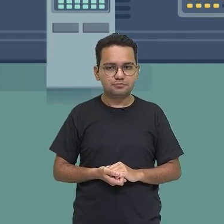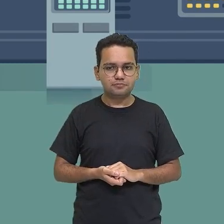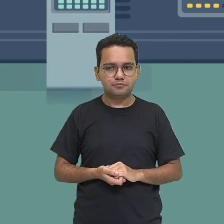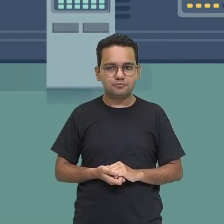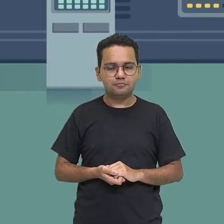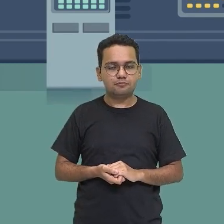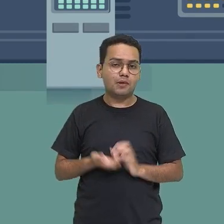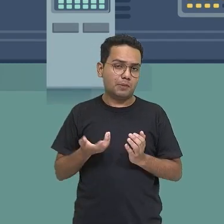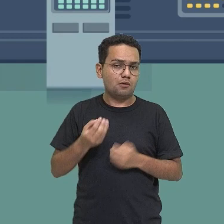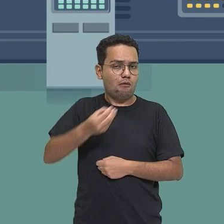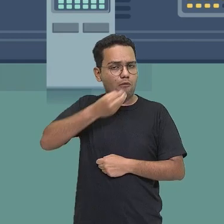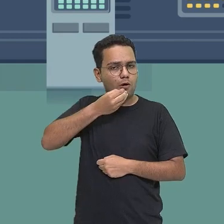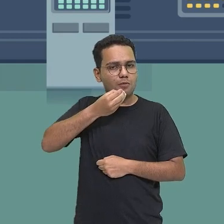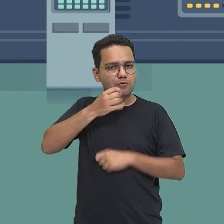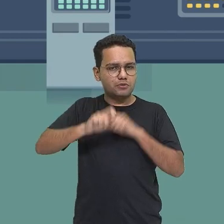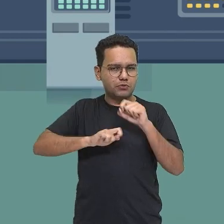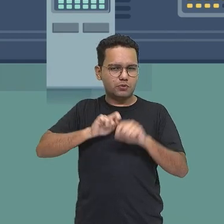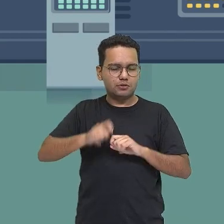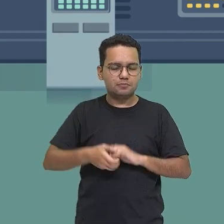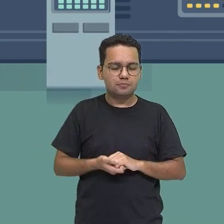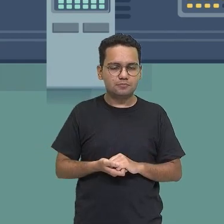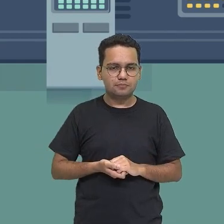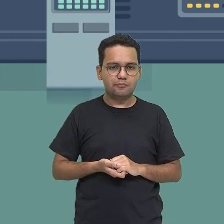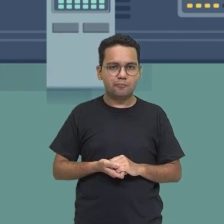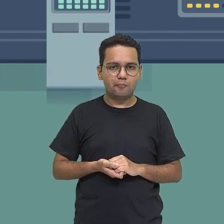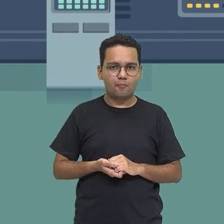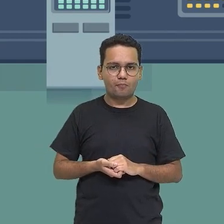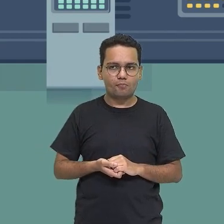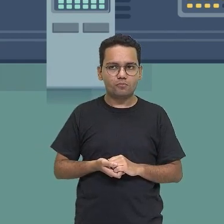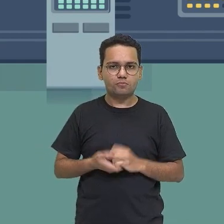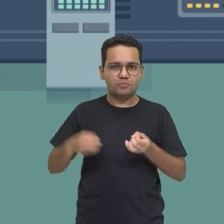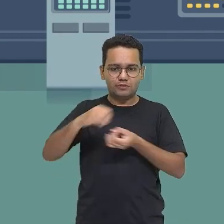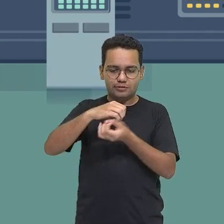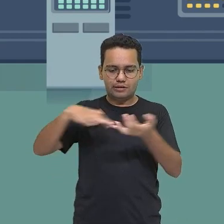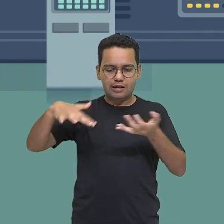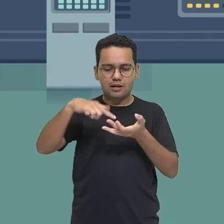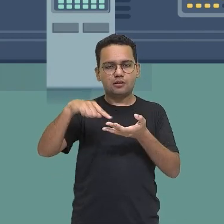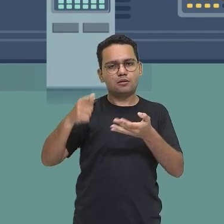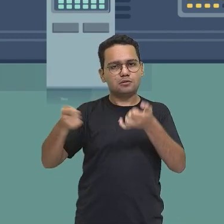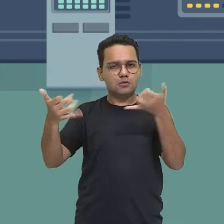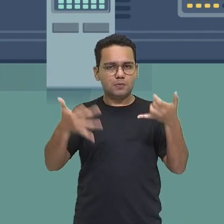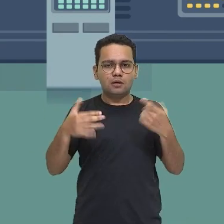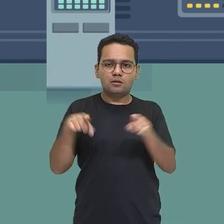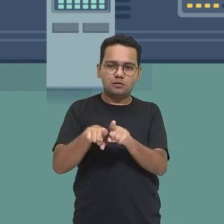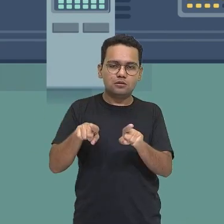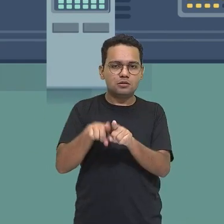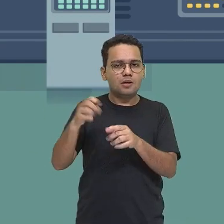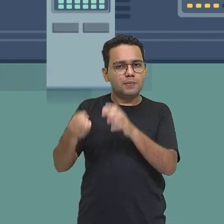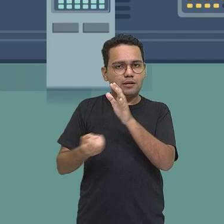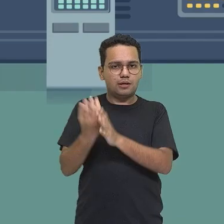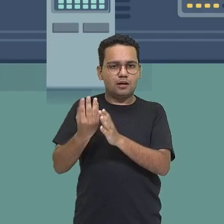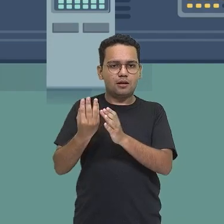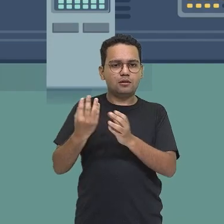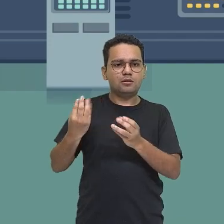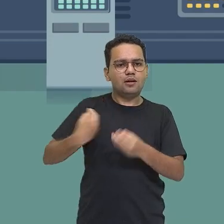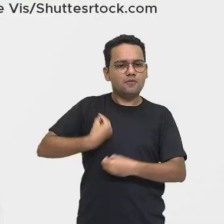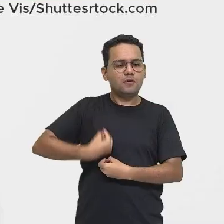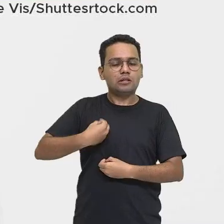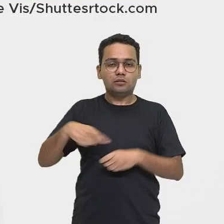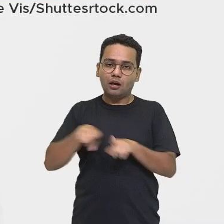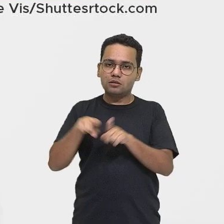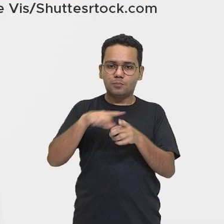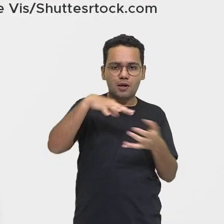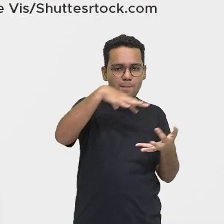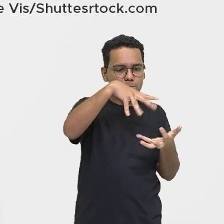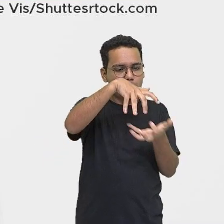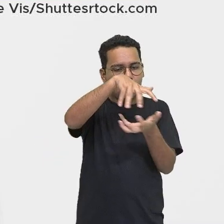quando se fala da origem da vida, do Big Bang, você tem aí o movimento planetário.